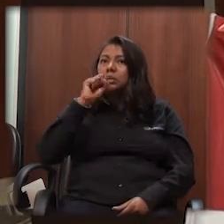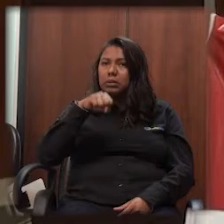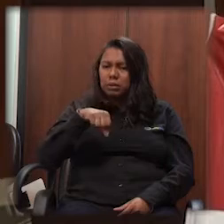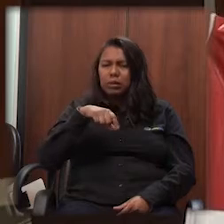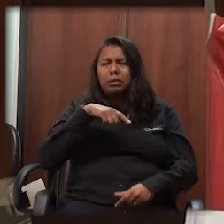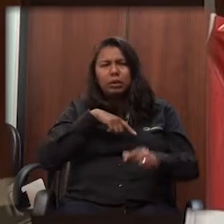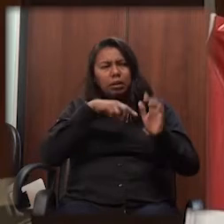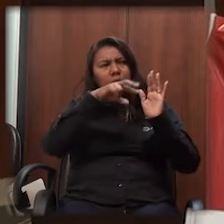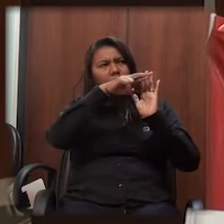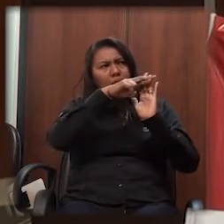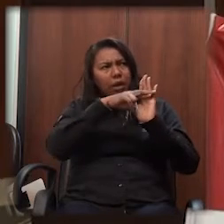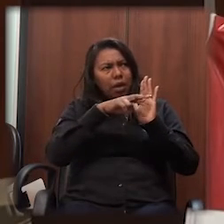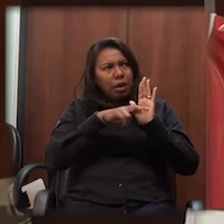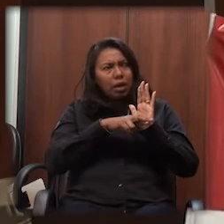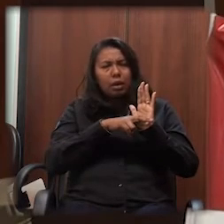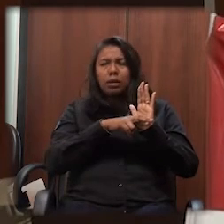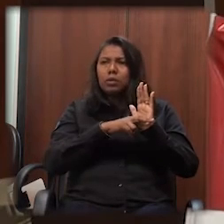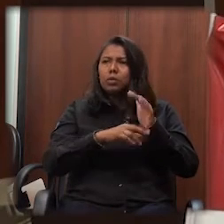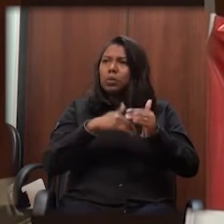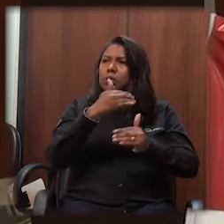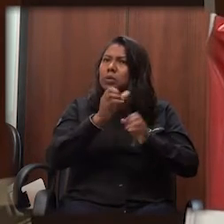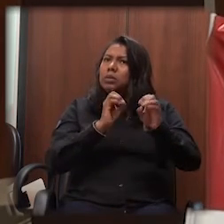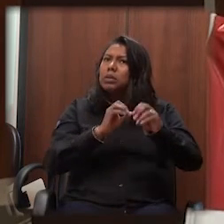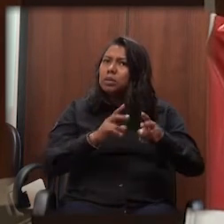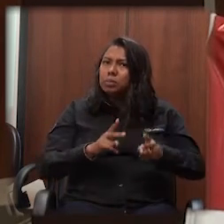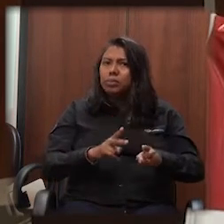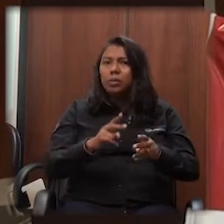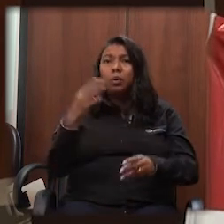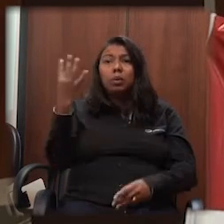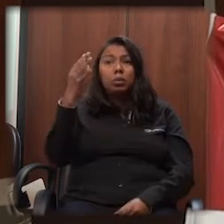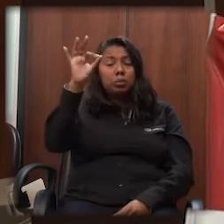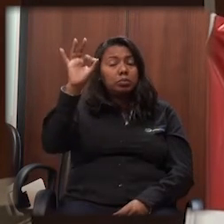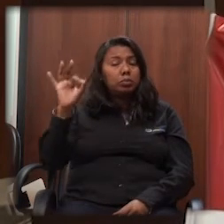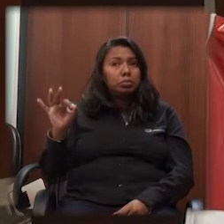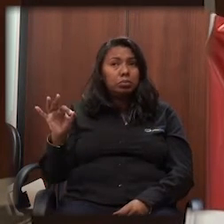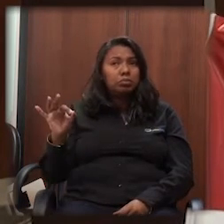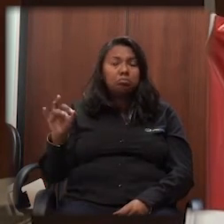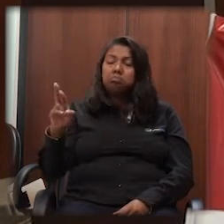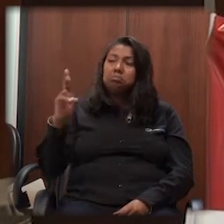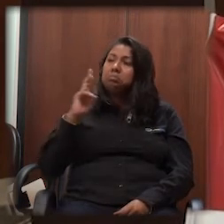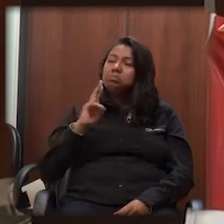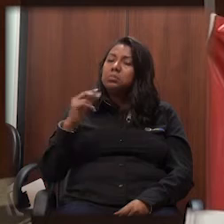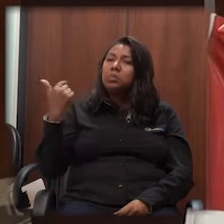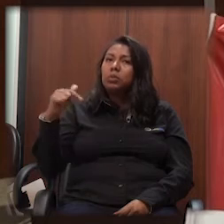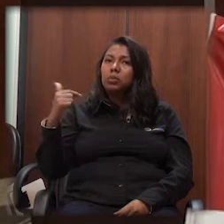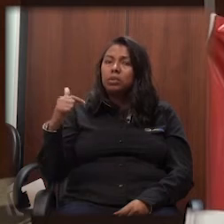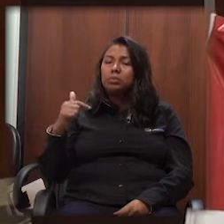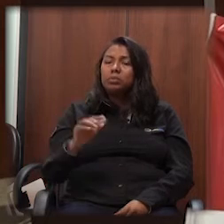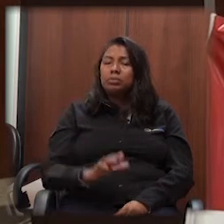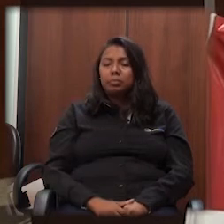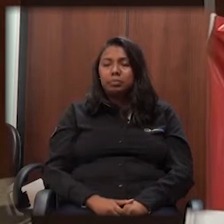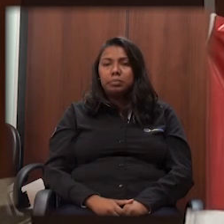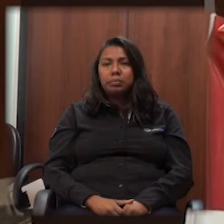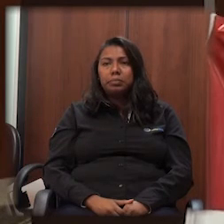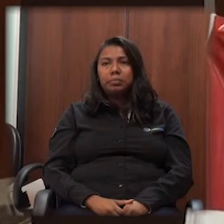que regula o processo de educação permanente nas instituições. 44% revelam que não existe essa normativa,